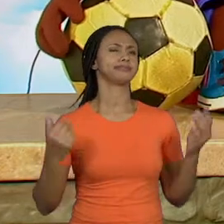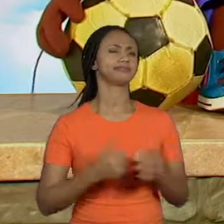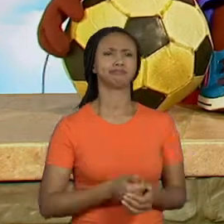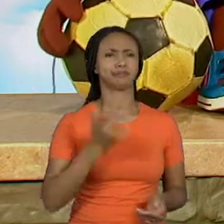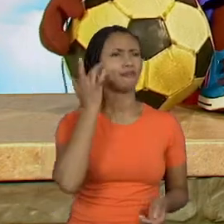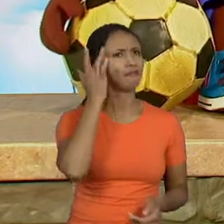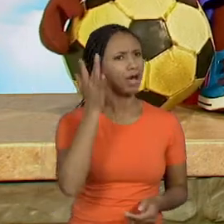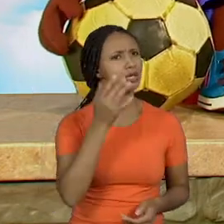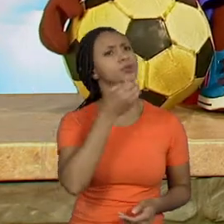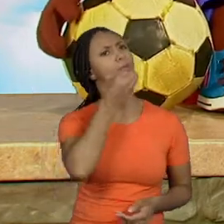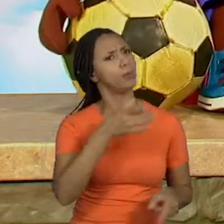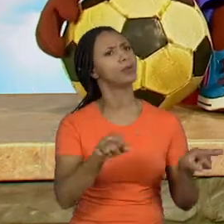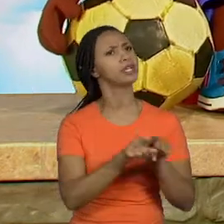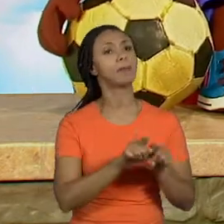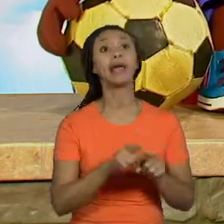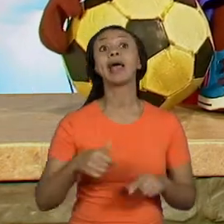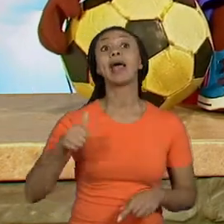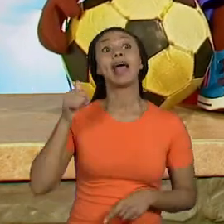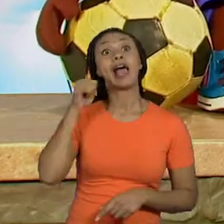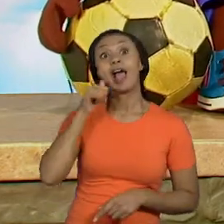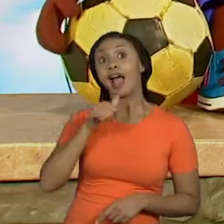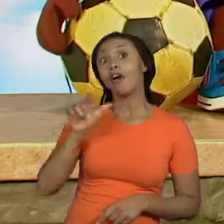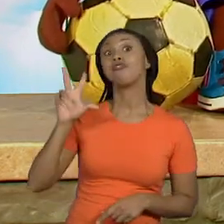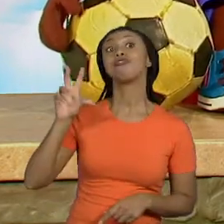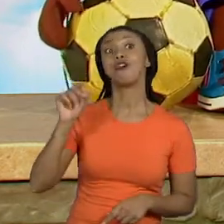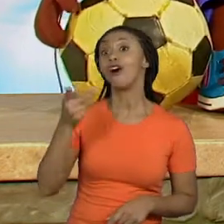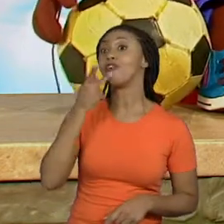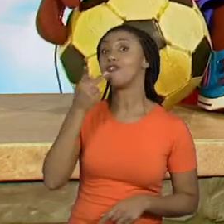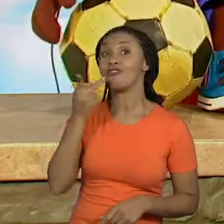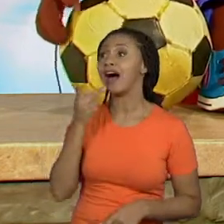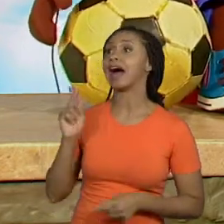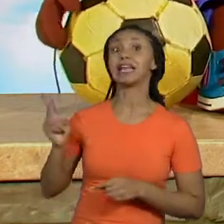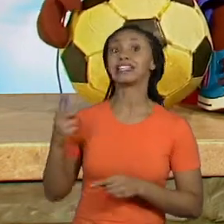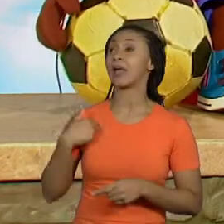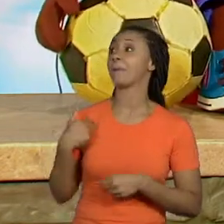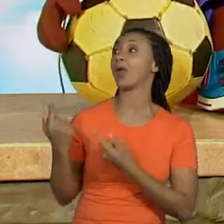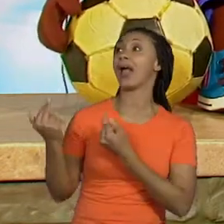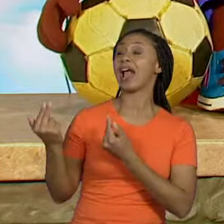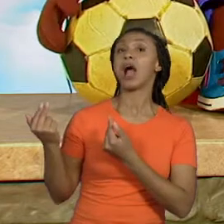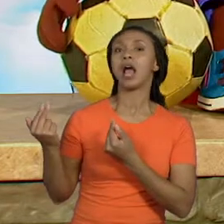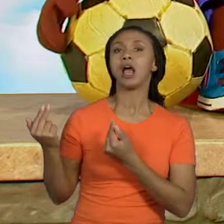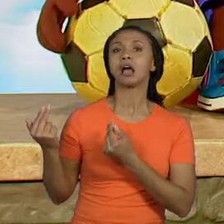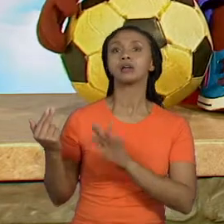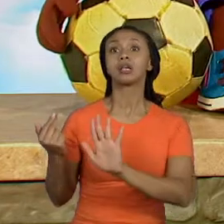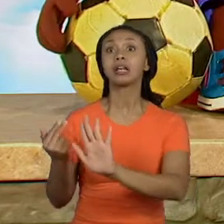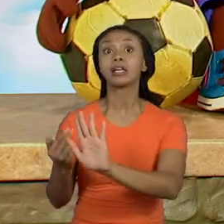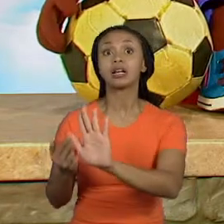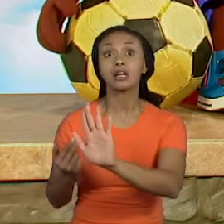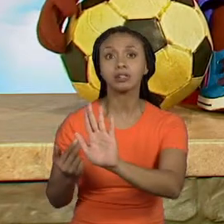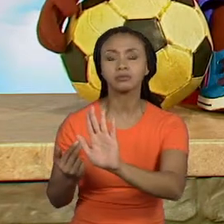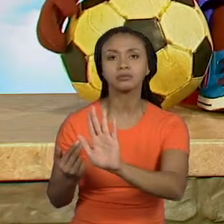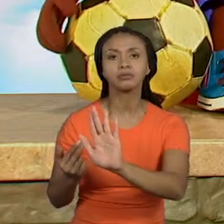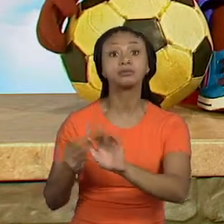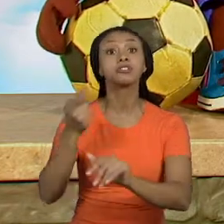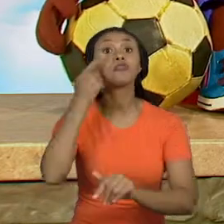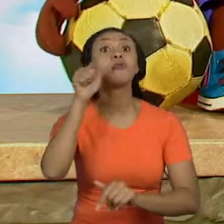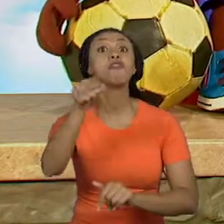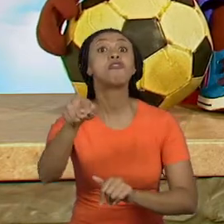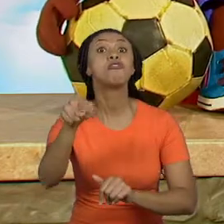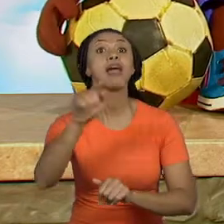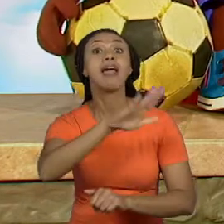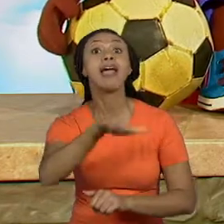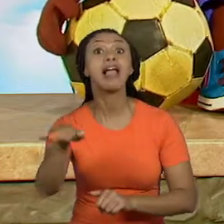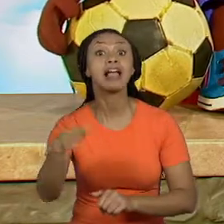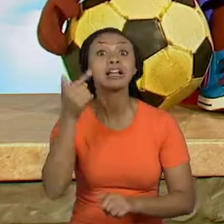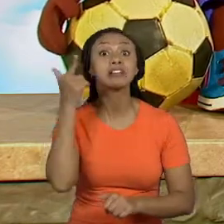muito fácil também. Minha avó sempre fala que eu falo igual a ele. Para, Tim, espera. É. Deixa o pessoal de casa acertar. Ah, tá bom. Você